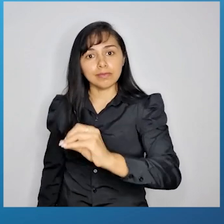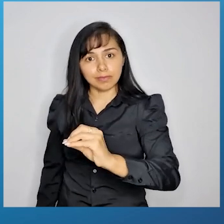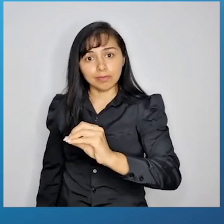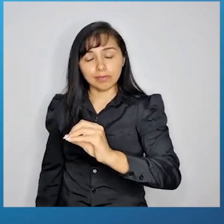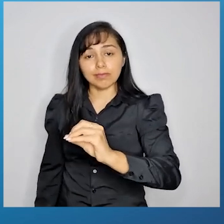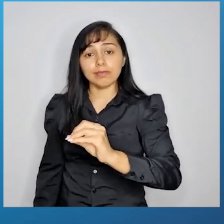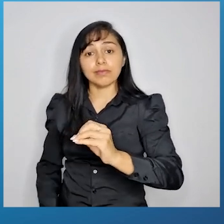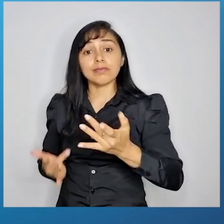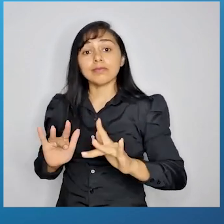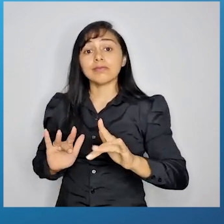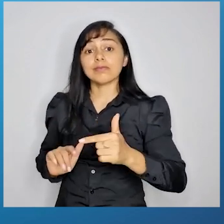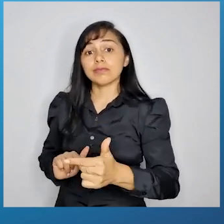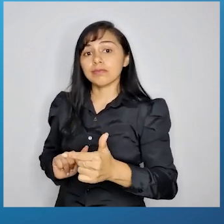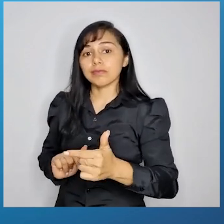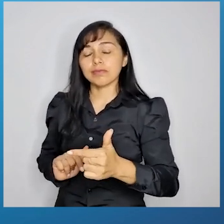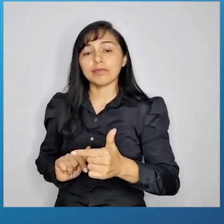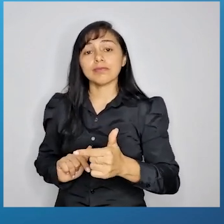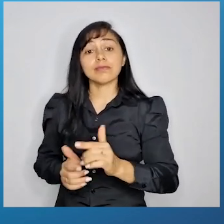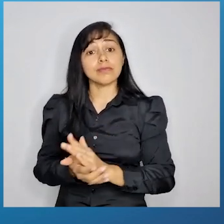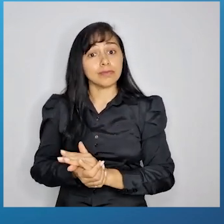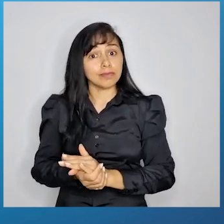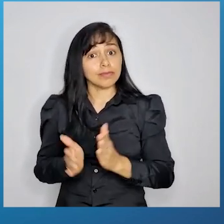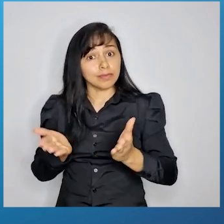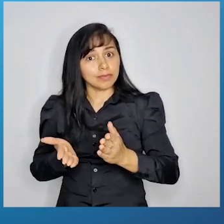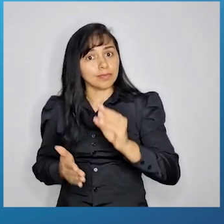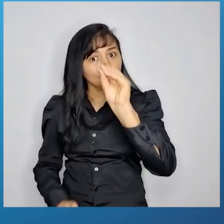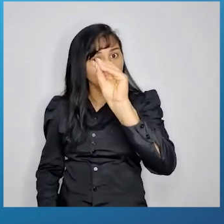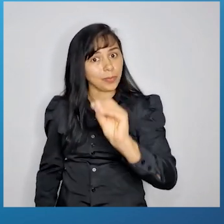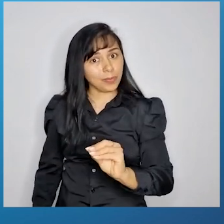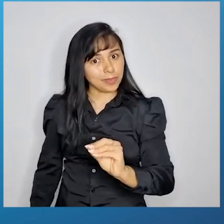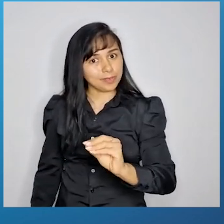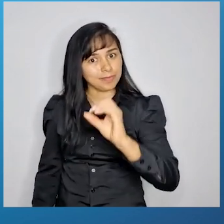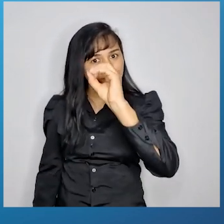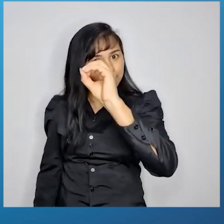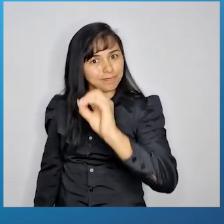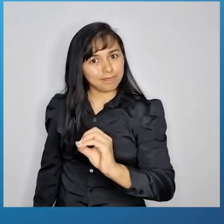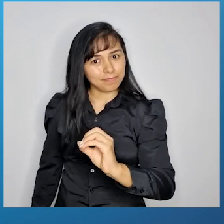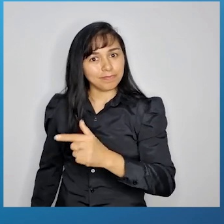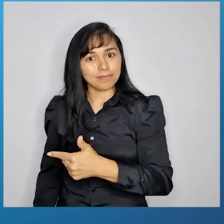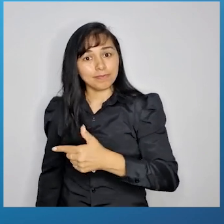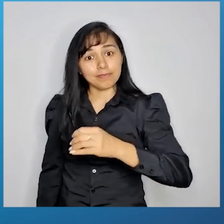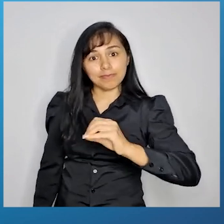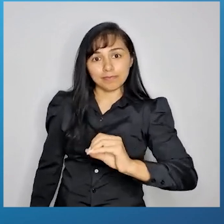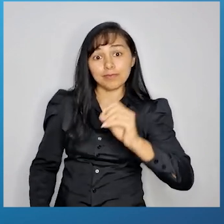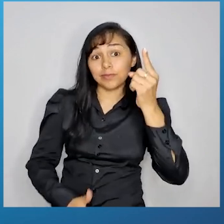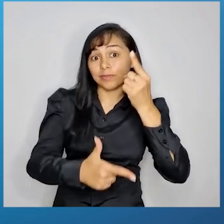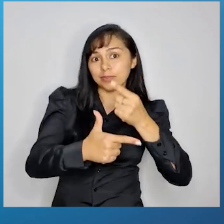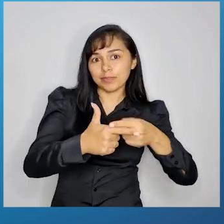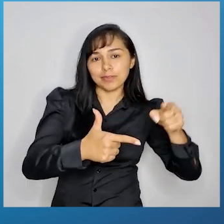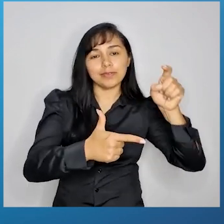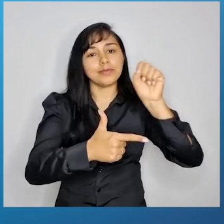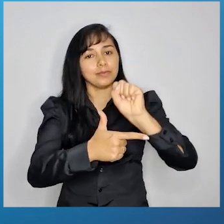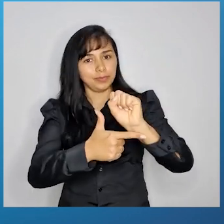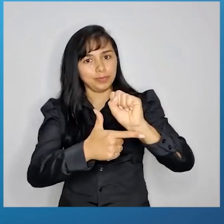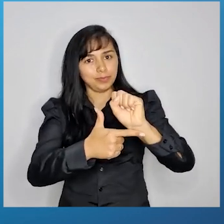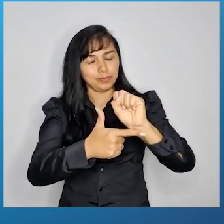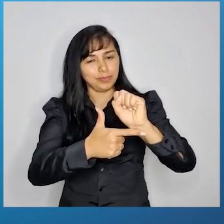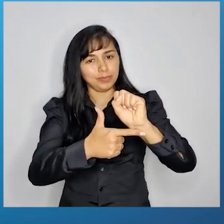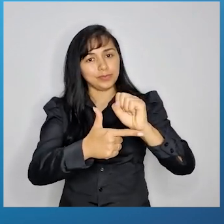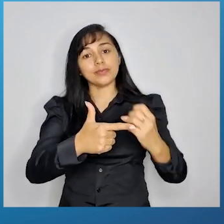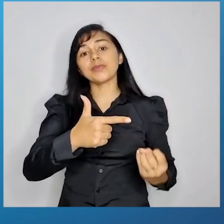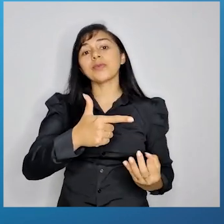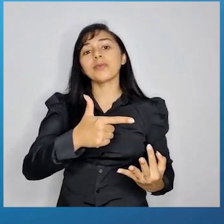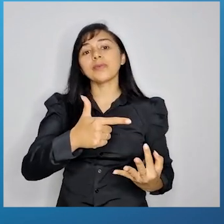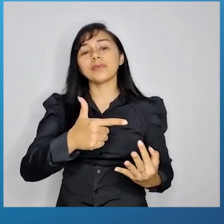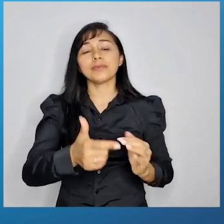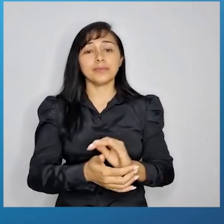o número seguinte, que é 0. Então, nós vamos ter agora 20. 20 dividido para